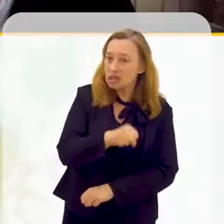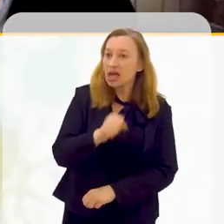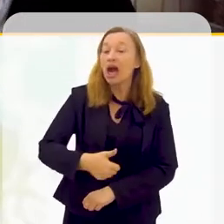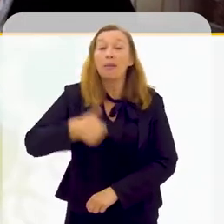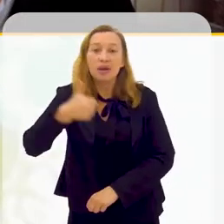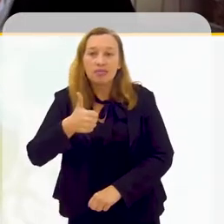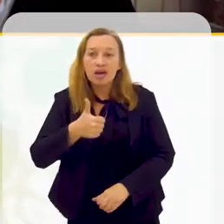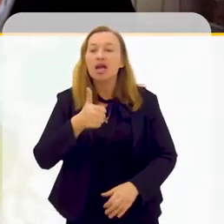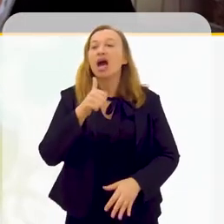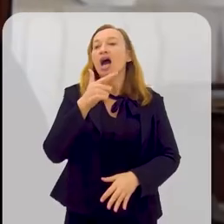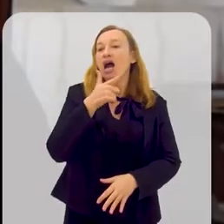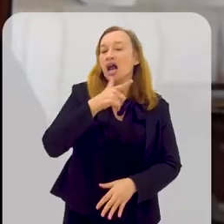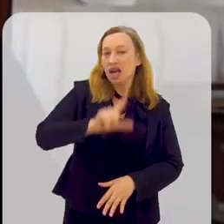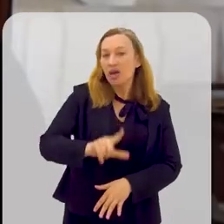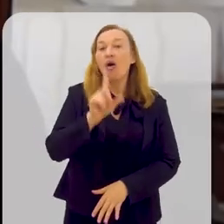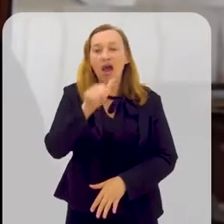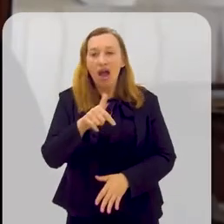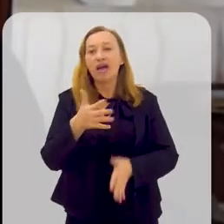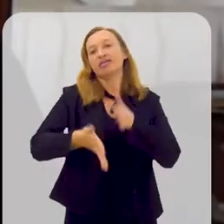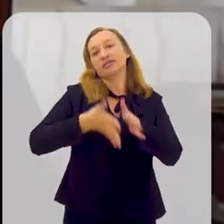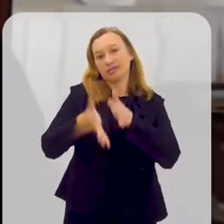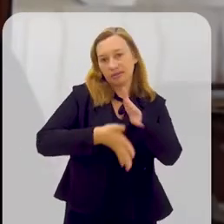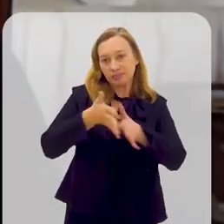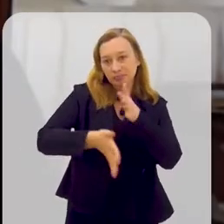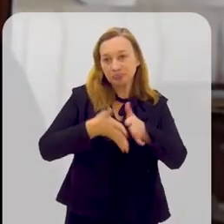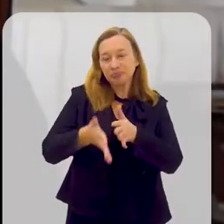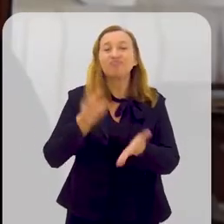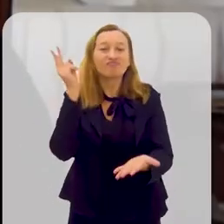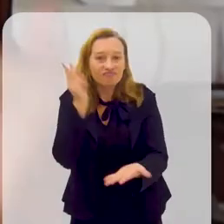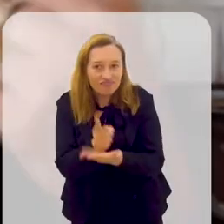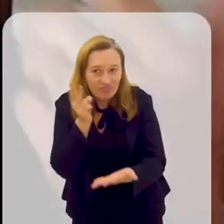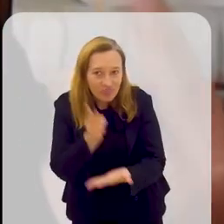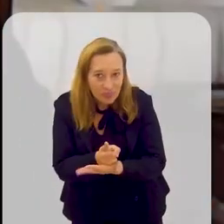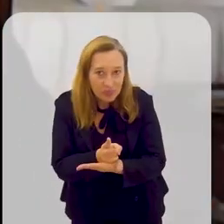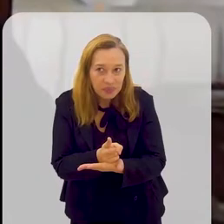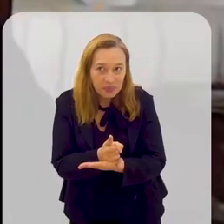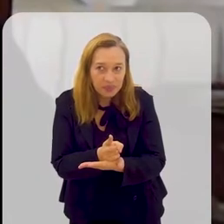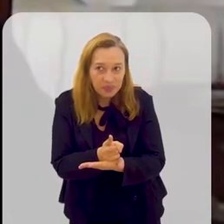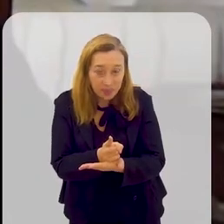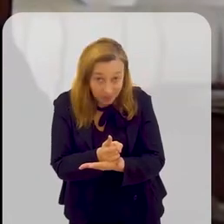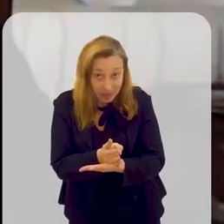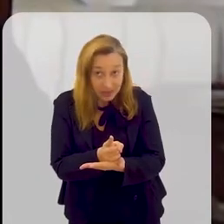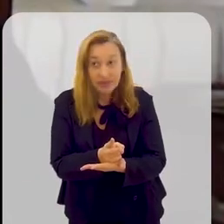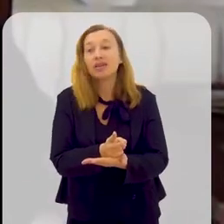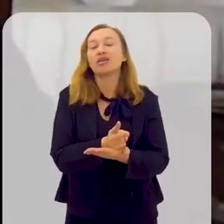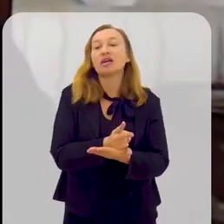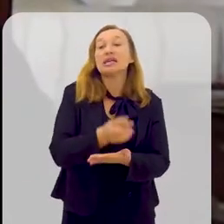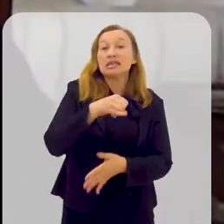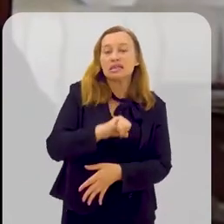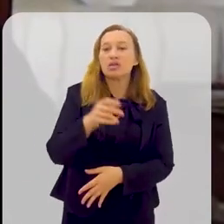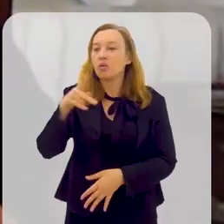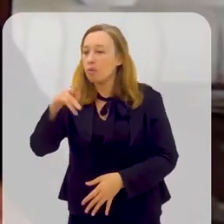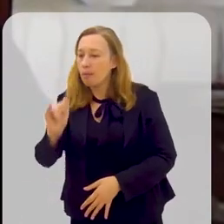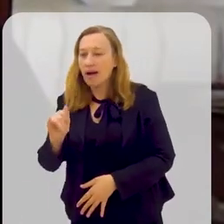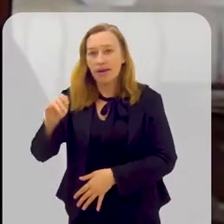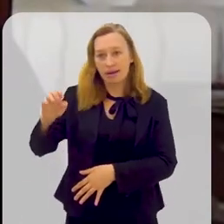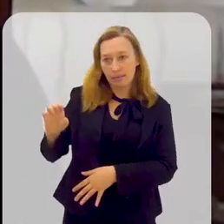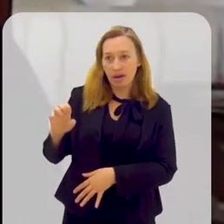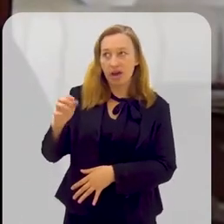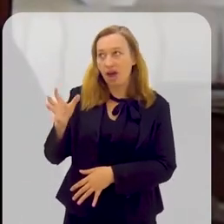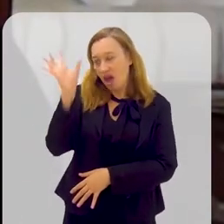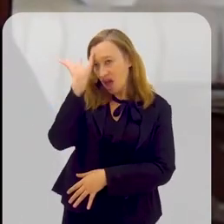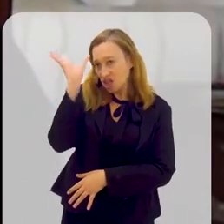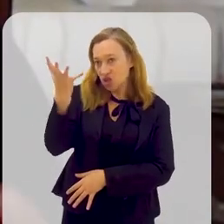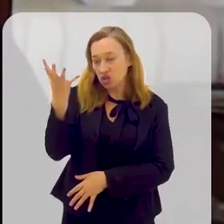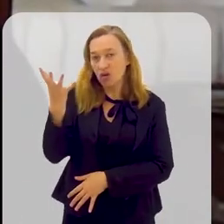nasce surda Sim a primeira língua é a língua de sinais mesmo assim mesmo assim se